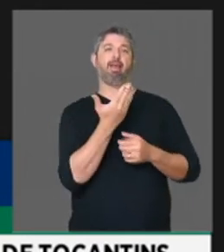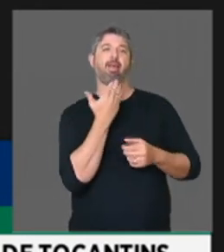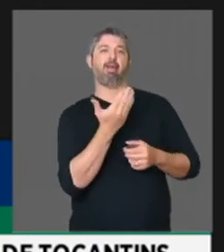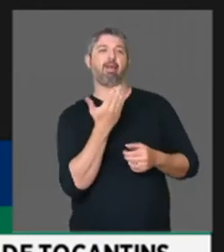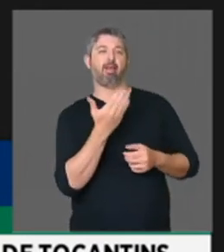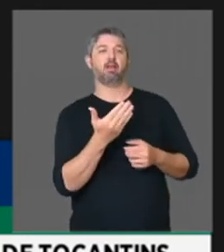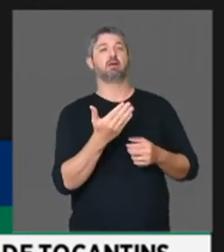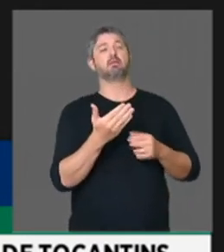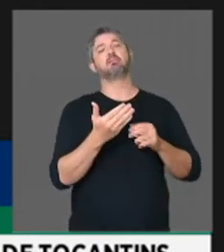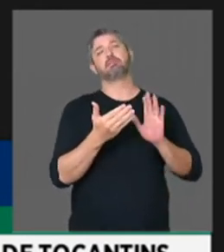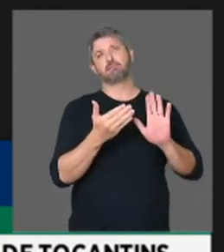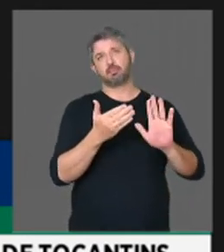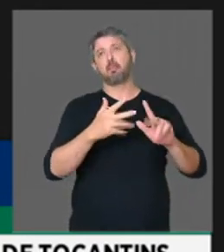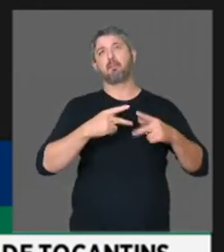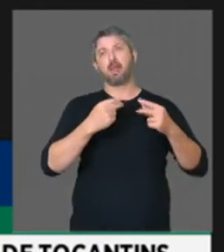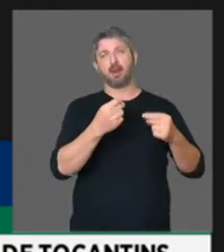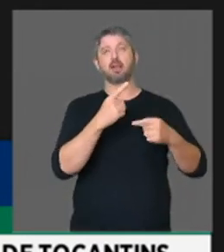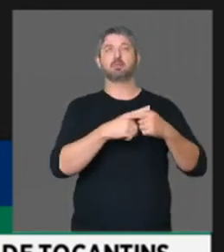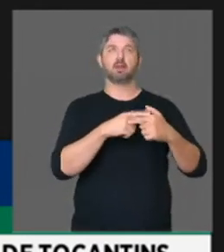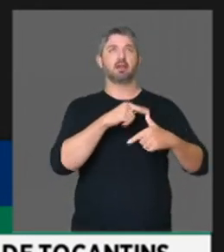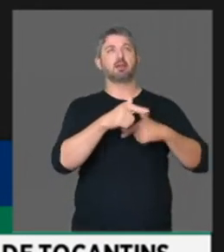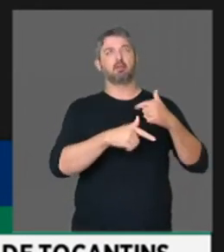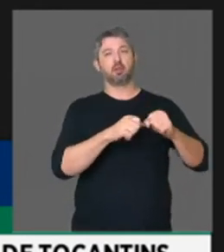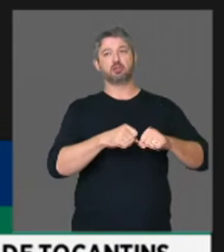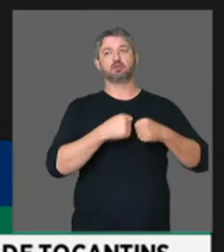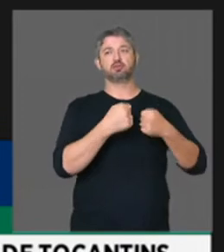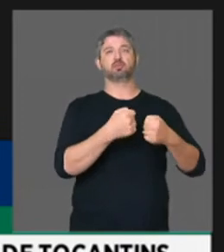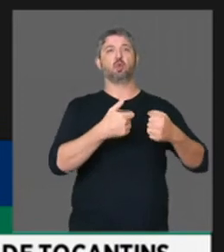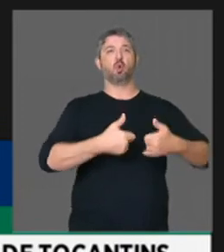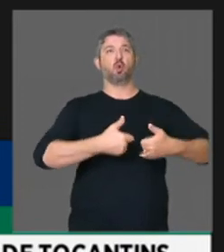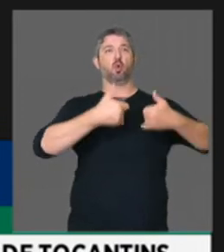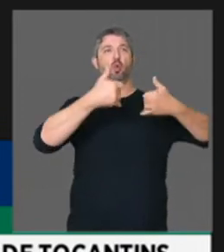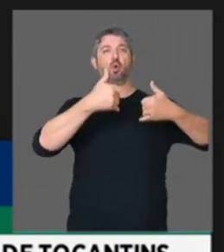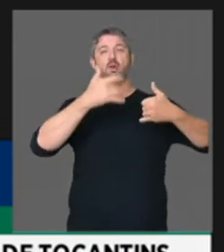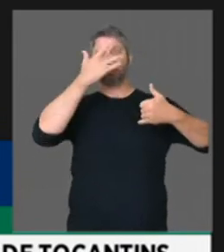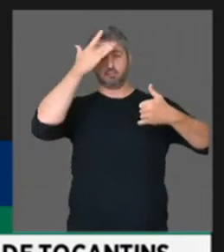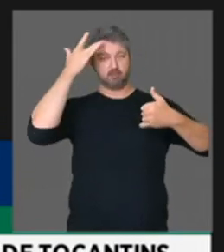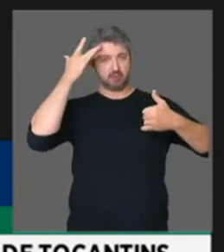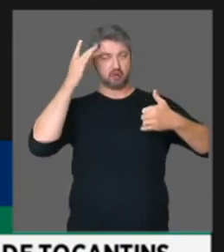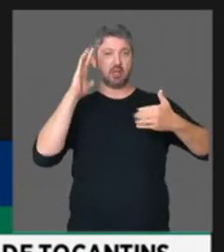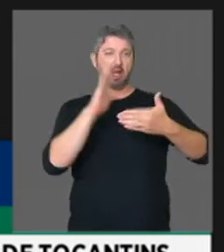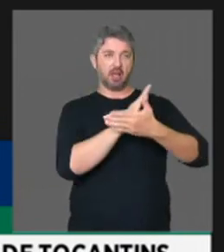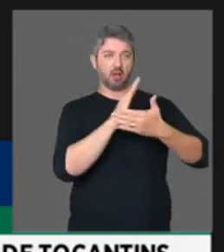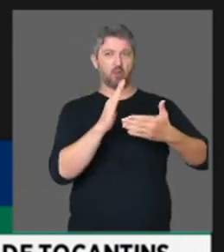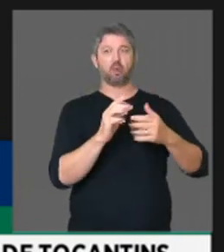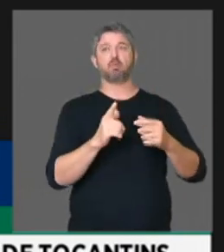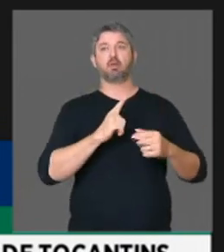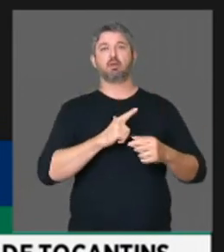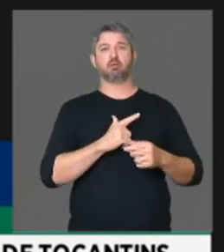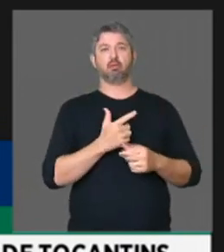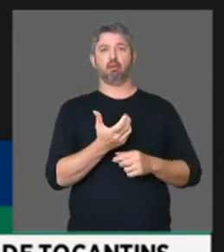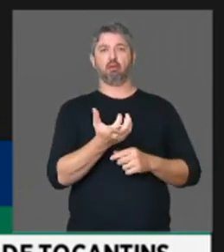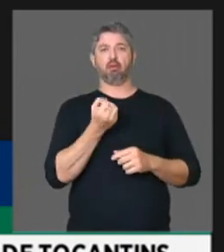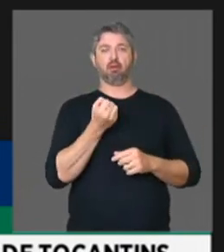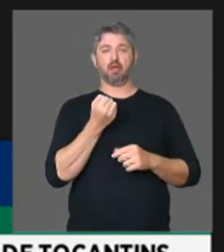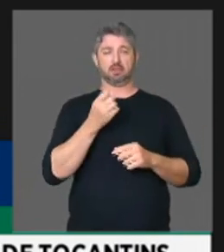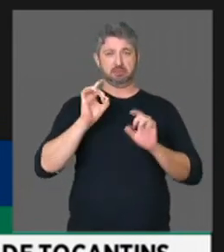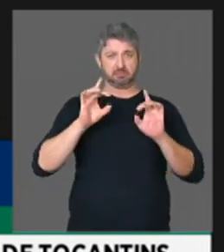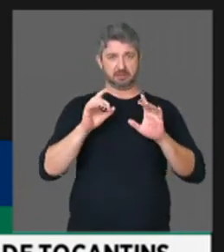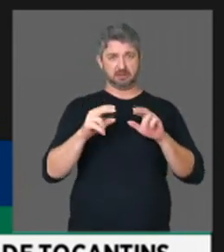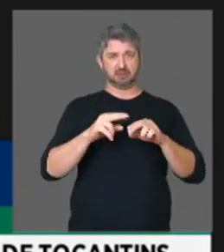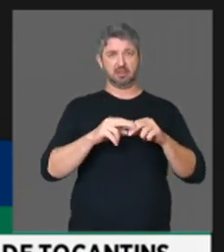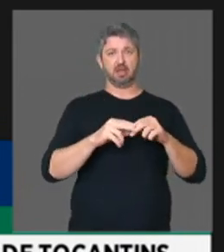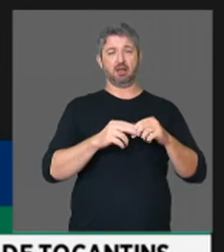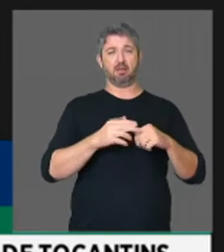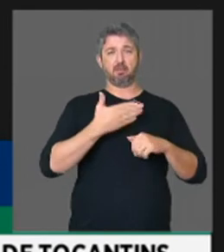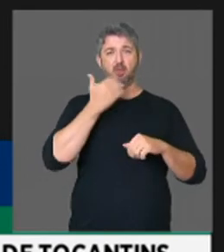que merecedores e de honrarias, pessoas específicas a terem benefícios em detrimento de